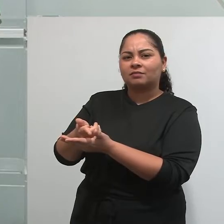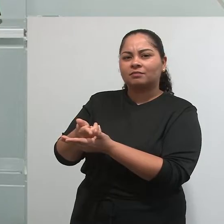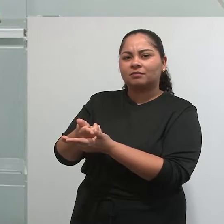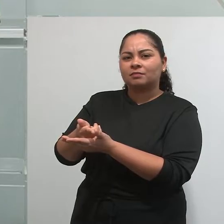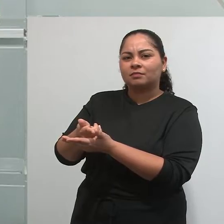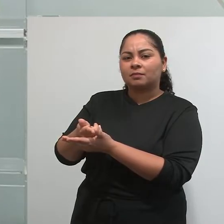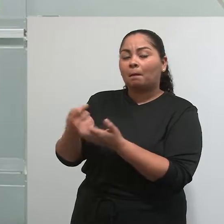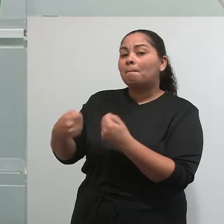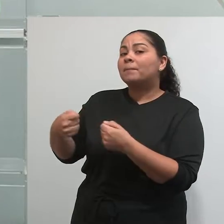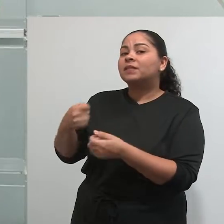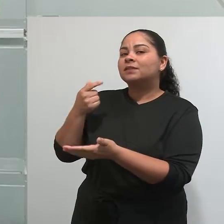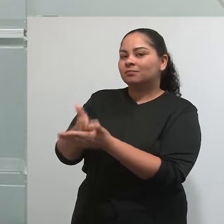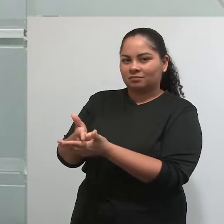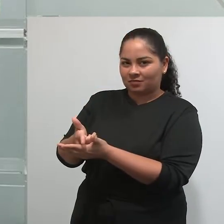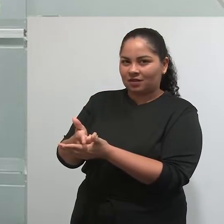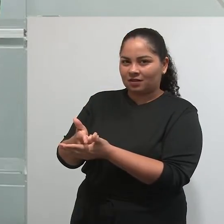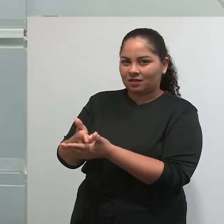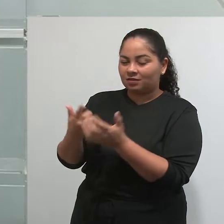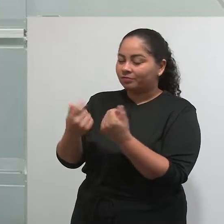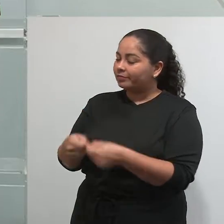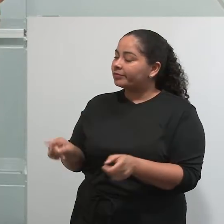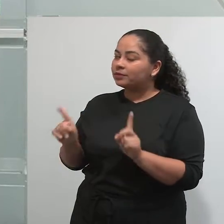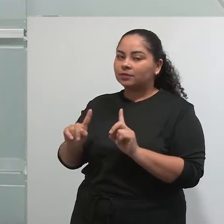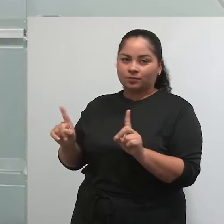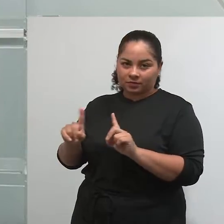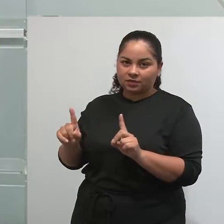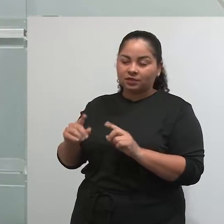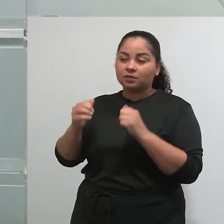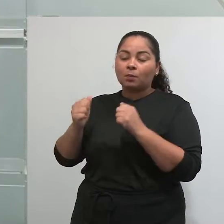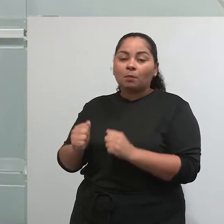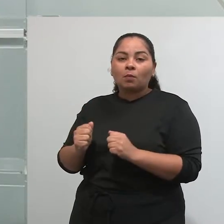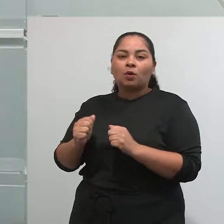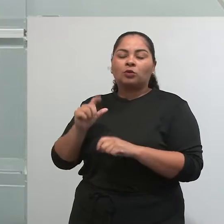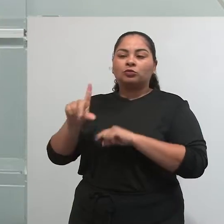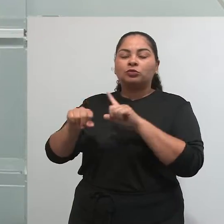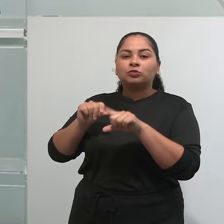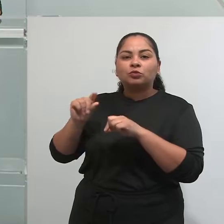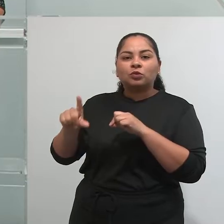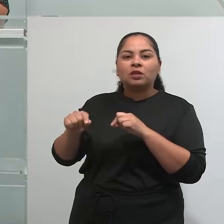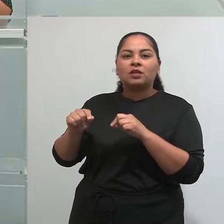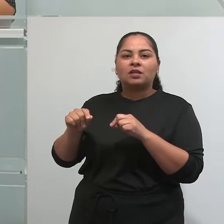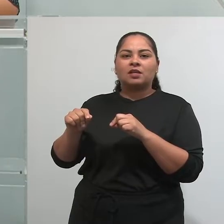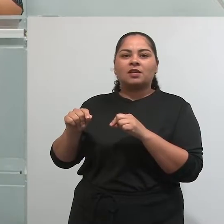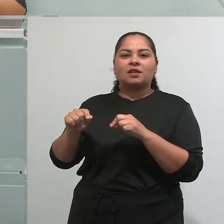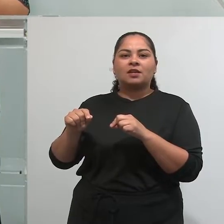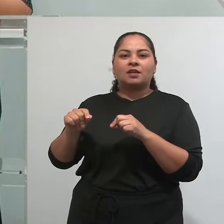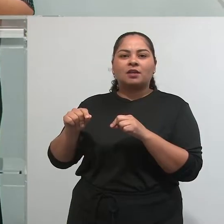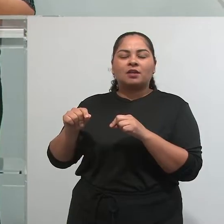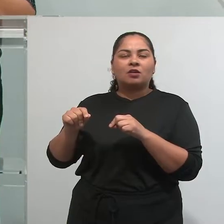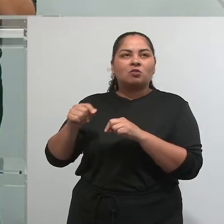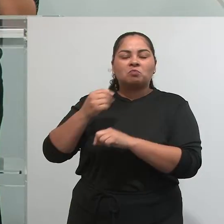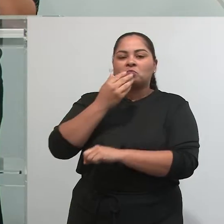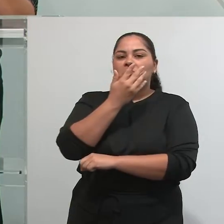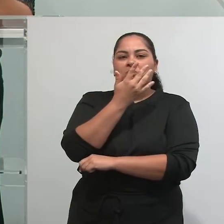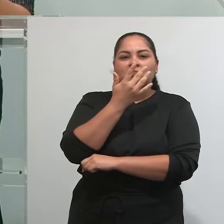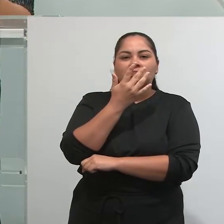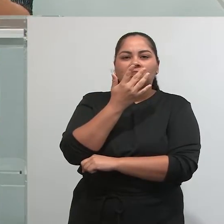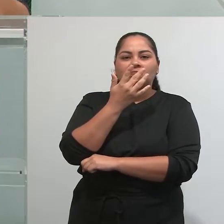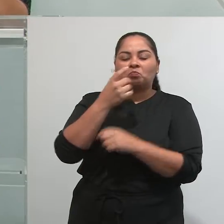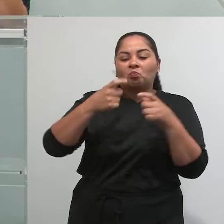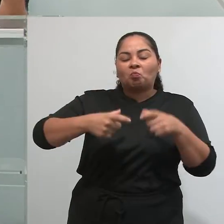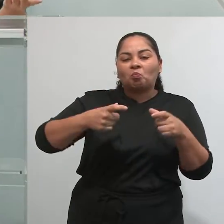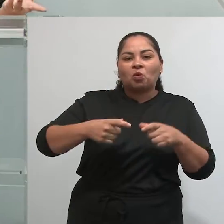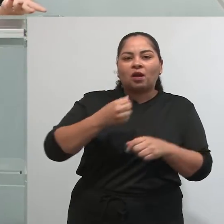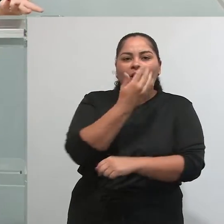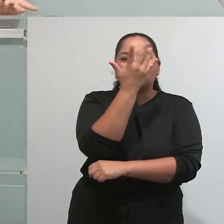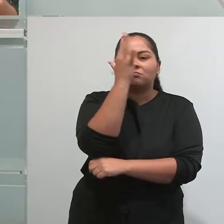forma. Você pode escolher um ambiente aberto, um ambiente ao ar livre, para desenvolver a tua atividade, dependendo do tema. Pode